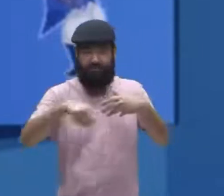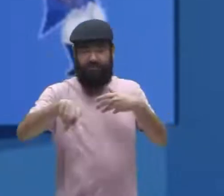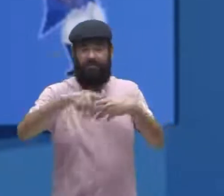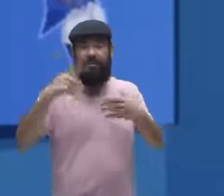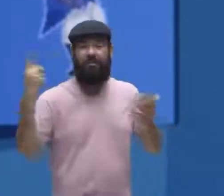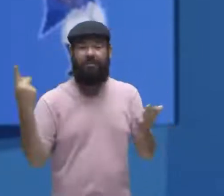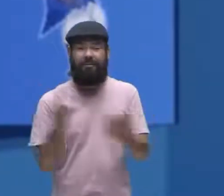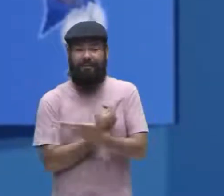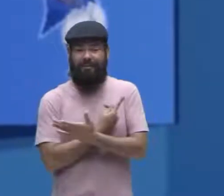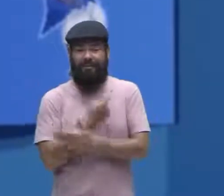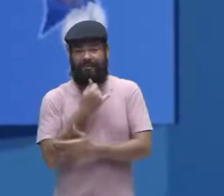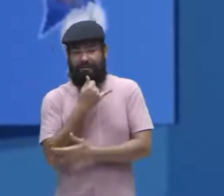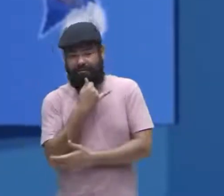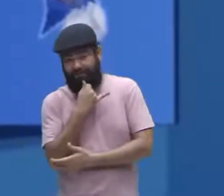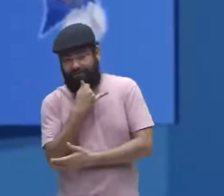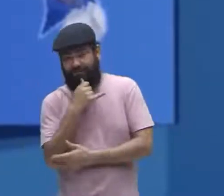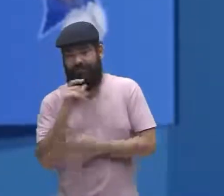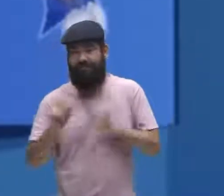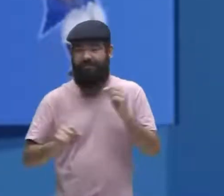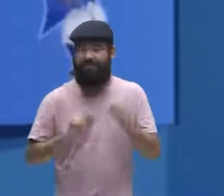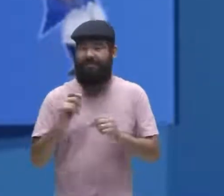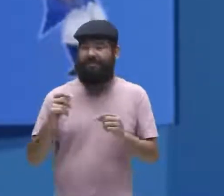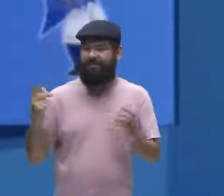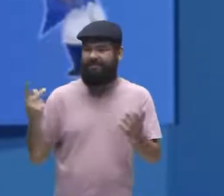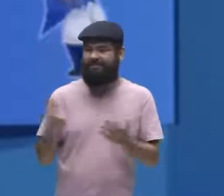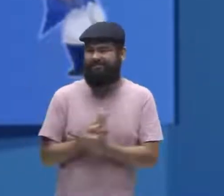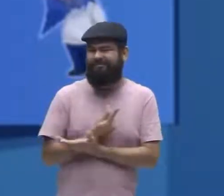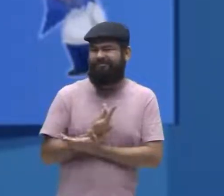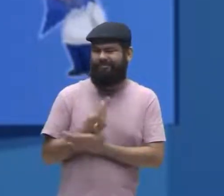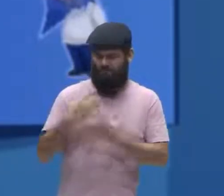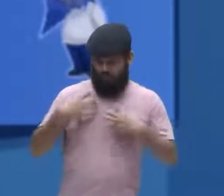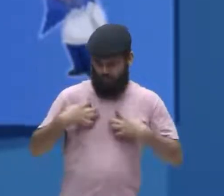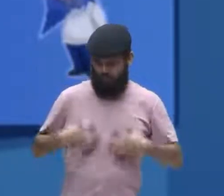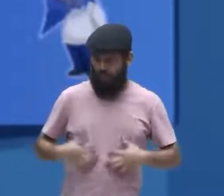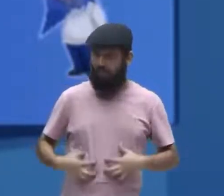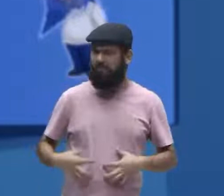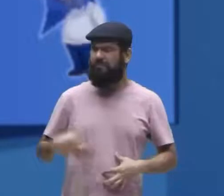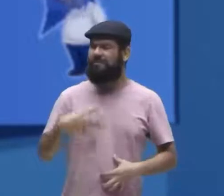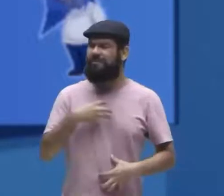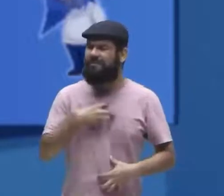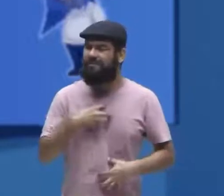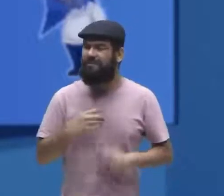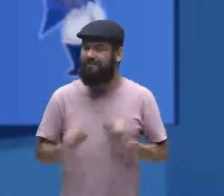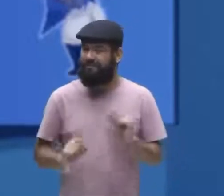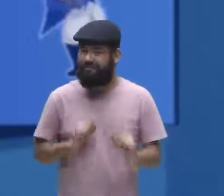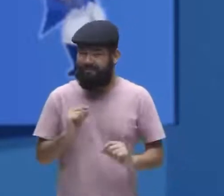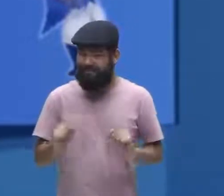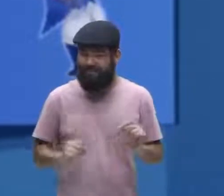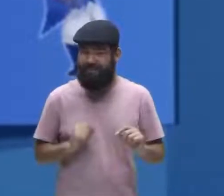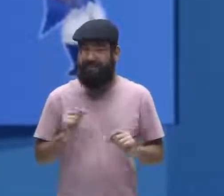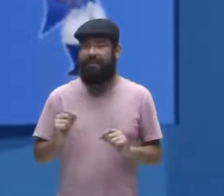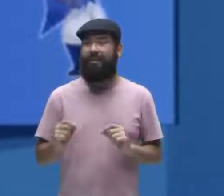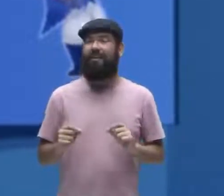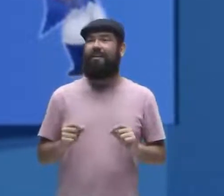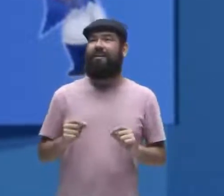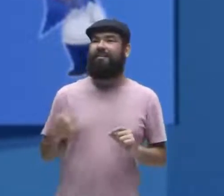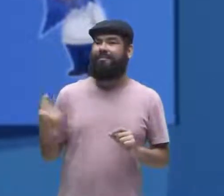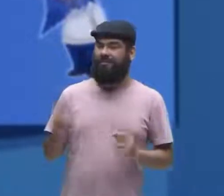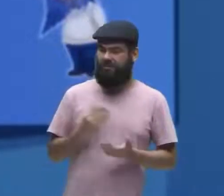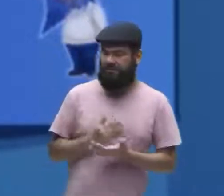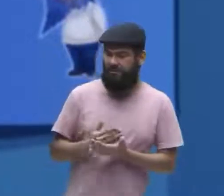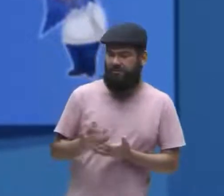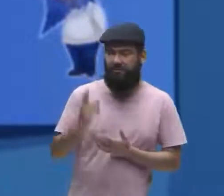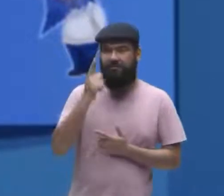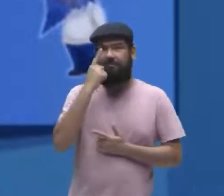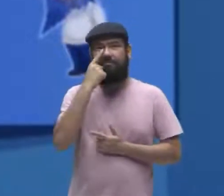acontece quando a gente está triste? Vem o quê? Né? No corpo. Qual é a reação que vem no corpo? A gente começa a